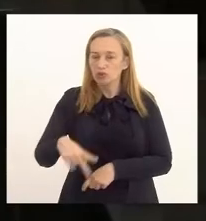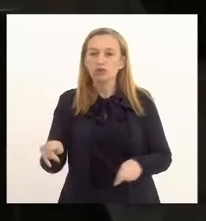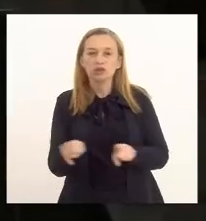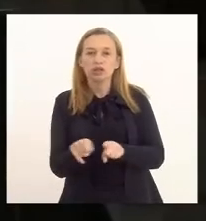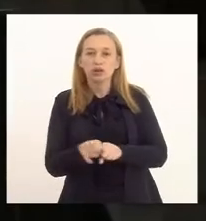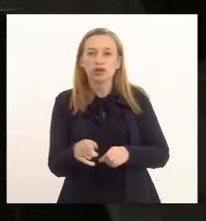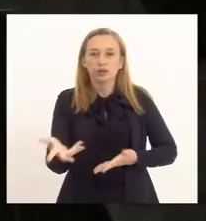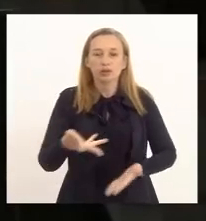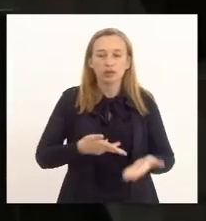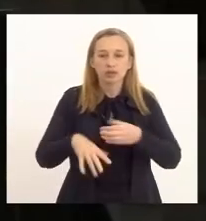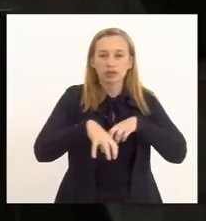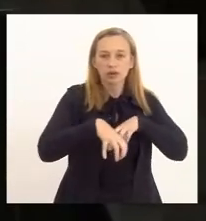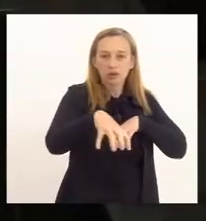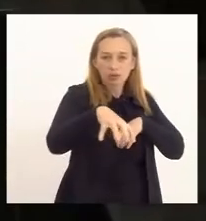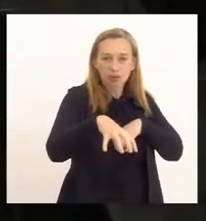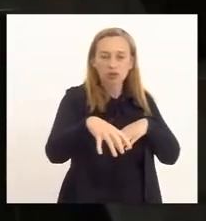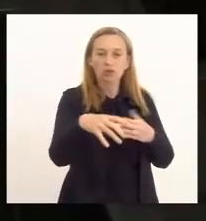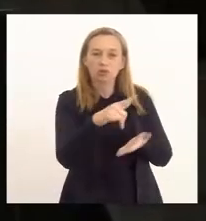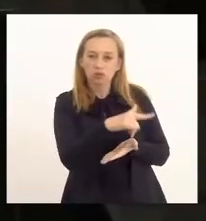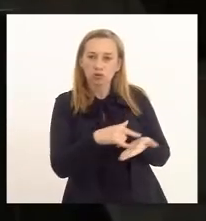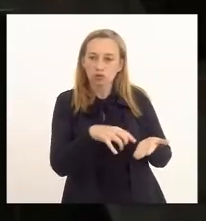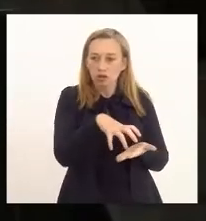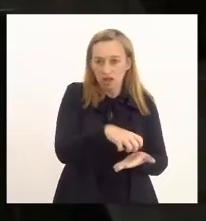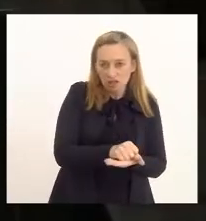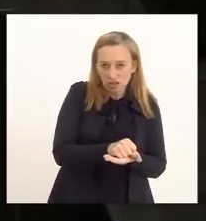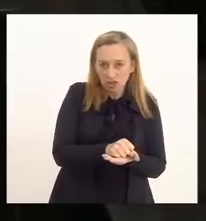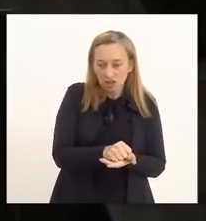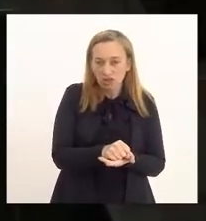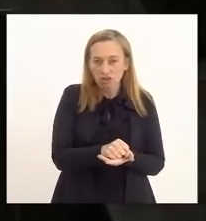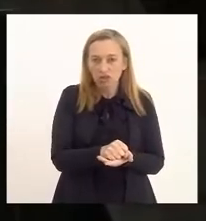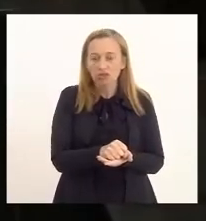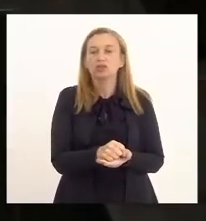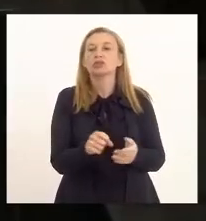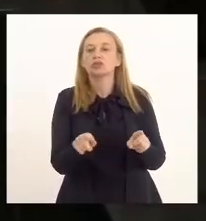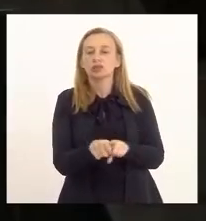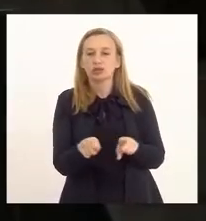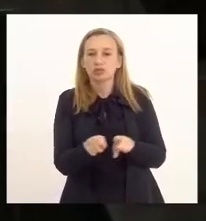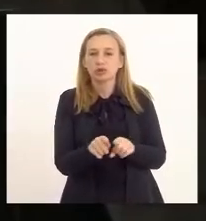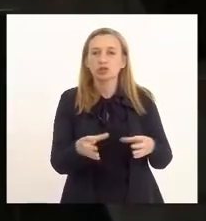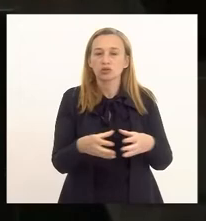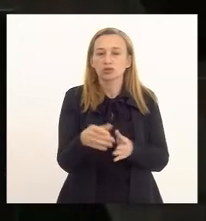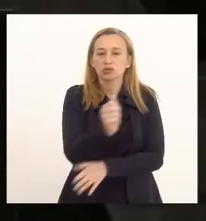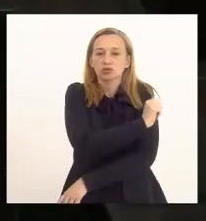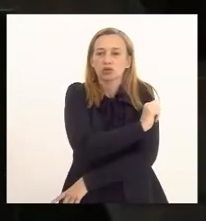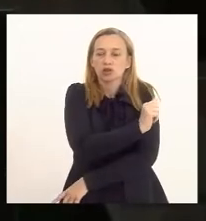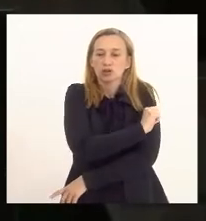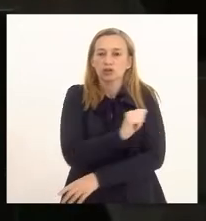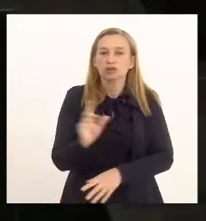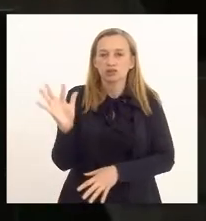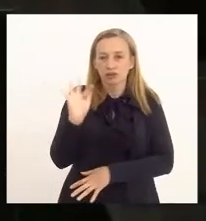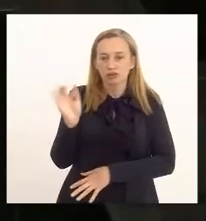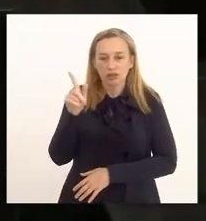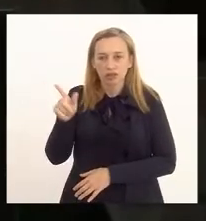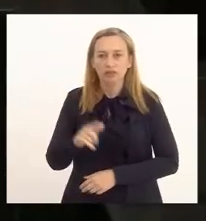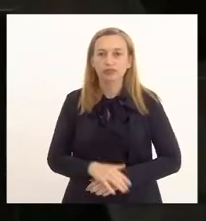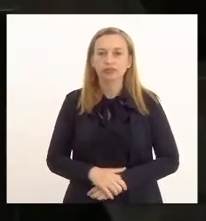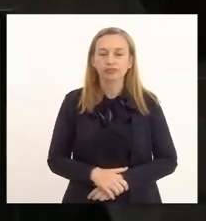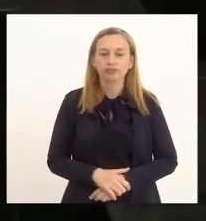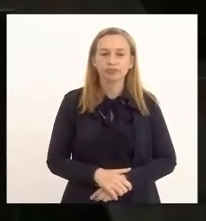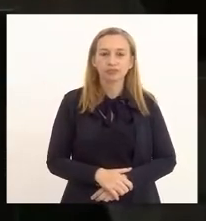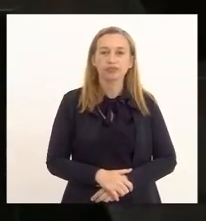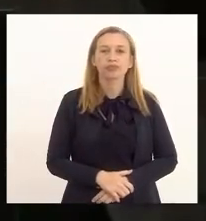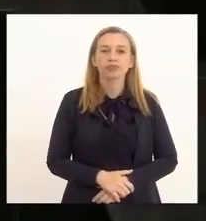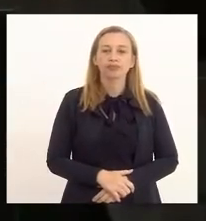participação remota e documentada da representação estudantil, dos servidores técnico-administrativos daquela faculdade, a